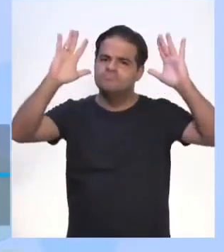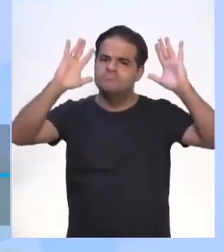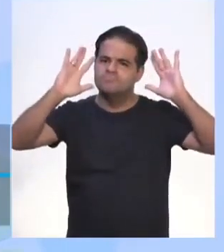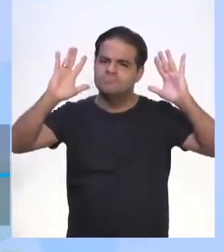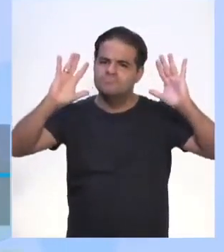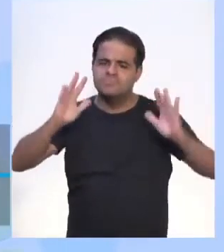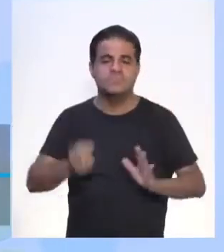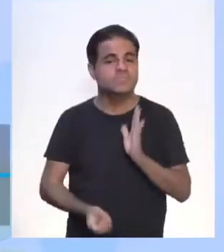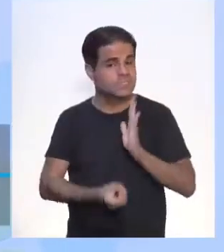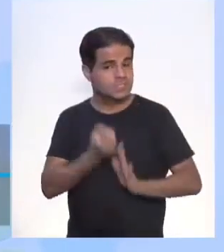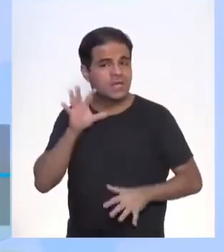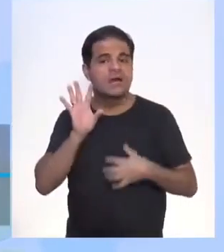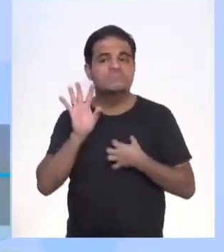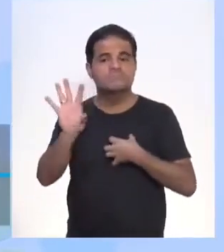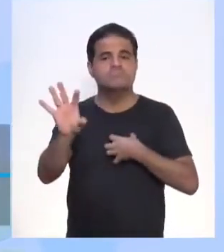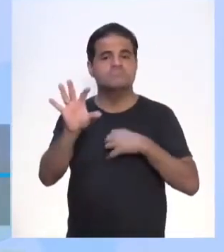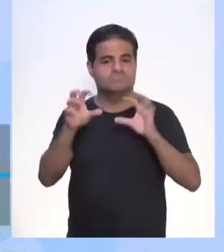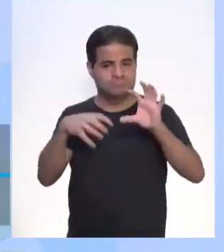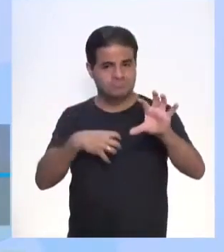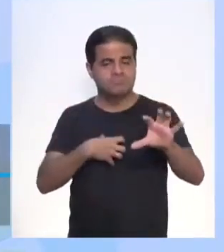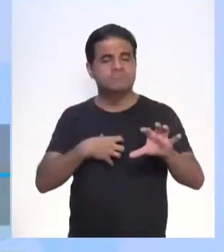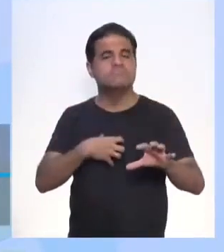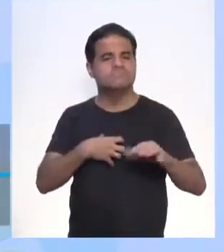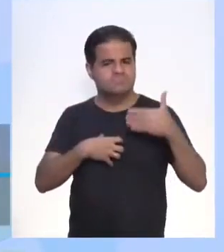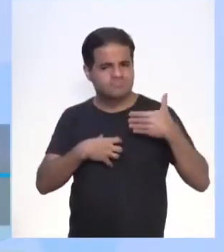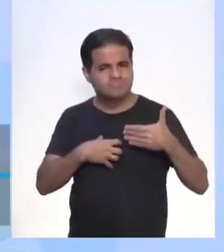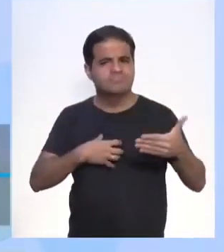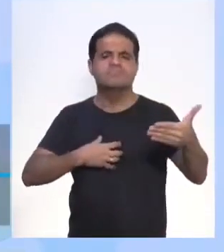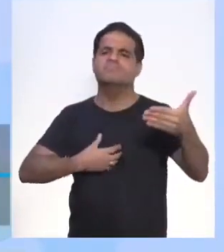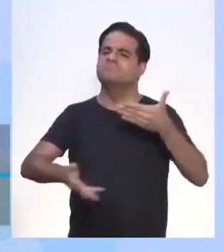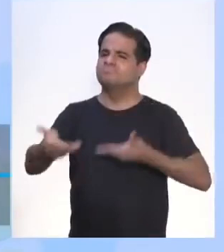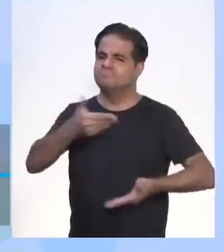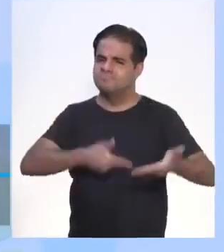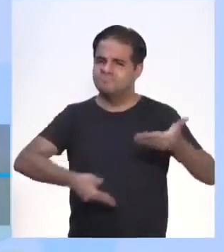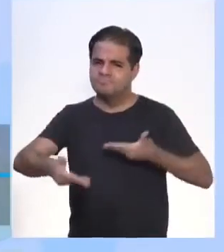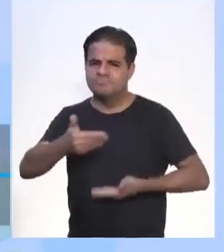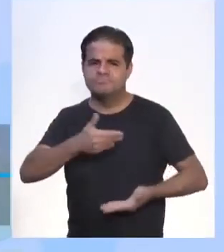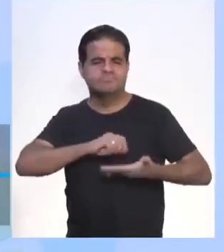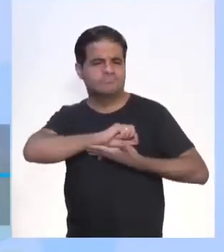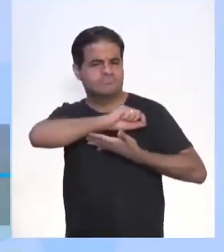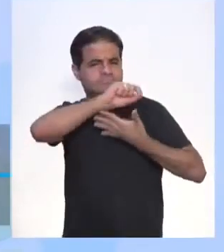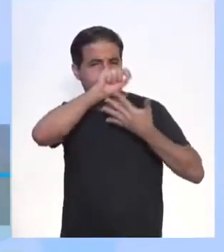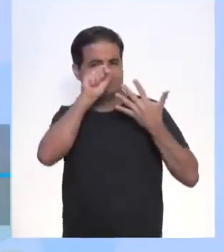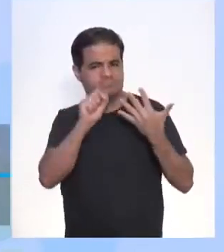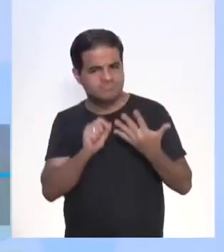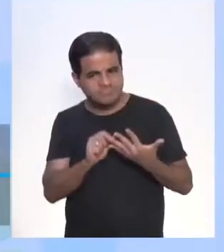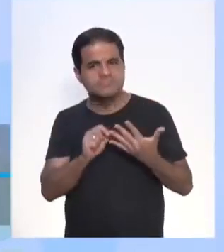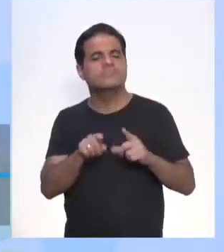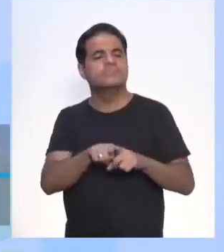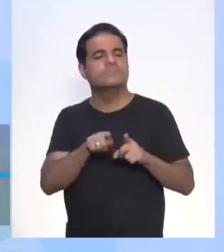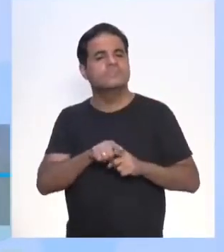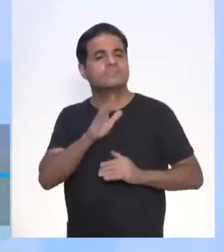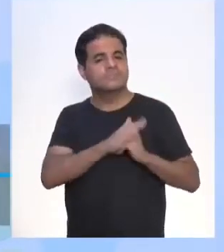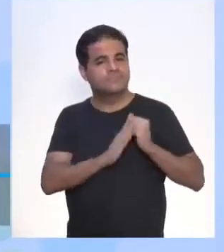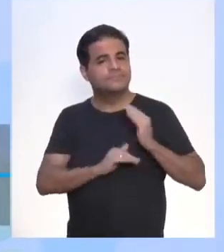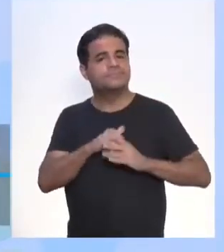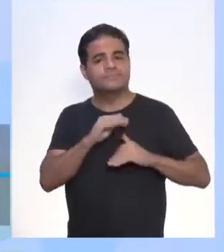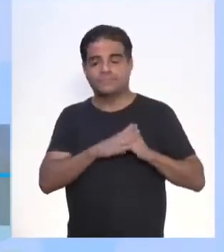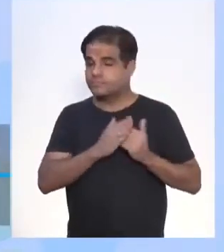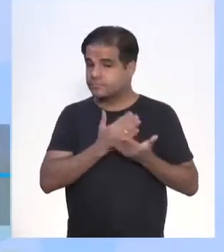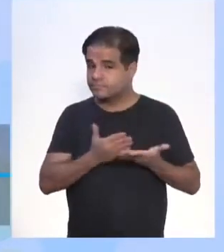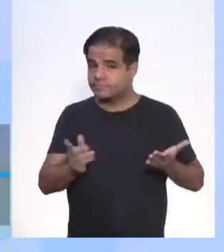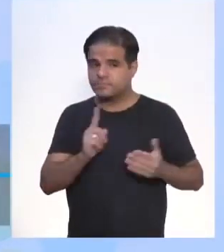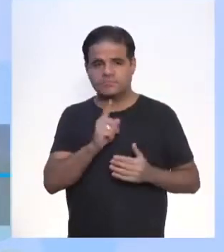para gerarmos empatia, alteridade, relativismo cultural, multiculturalismo e uma ação, né,